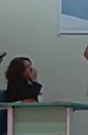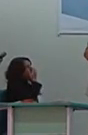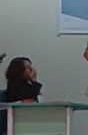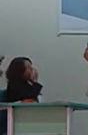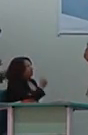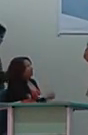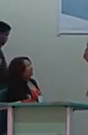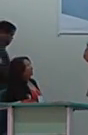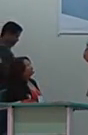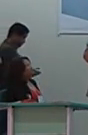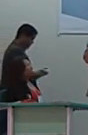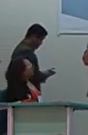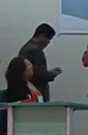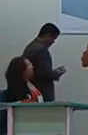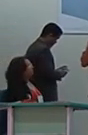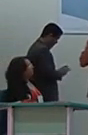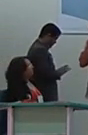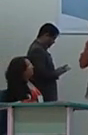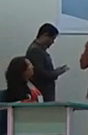do diretor...